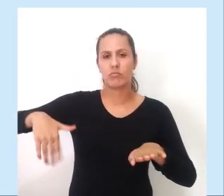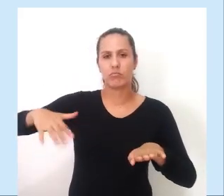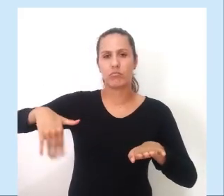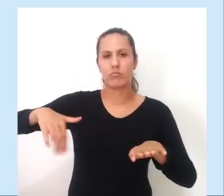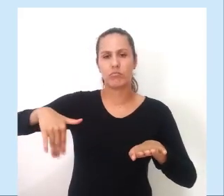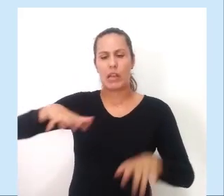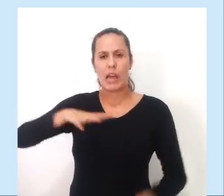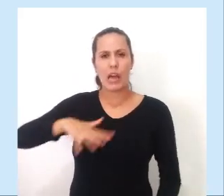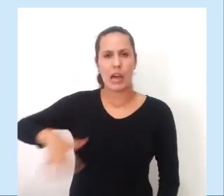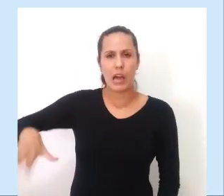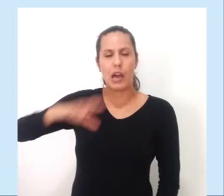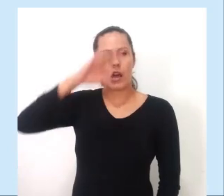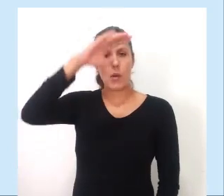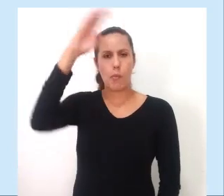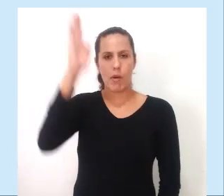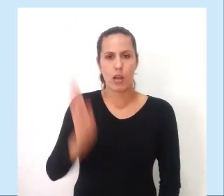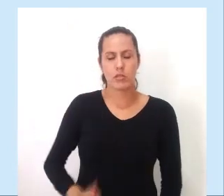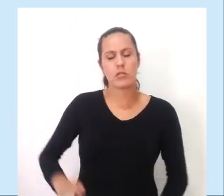litoral